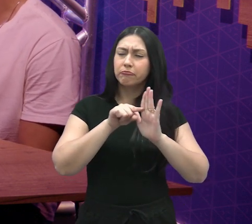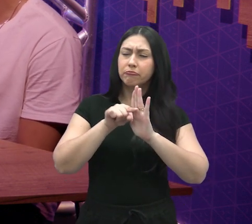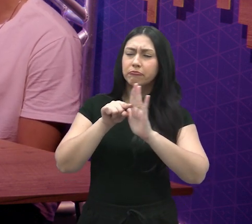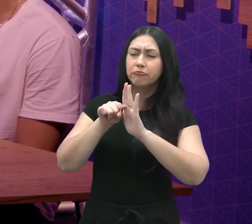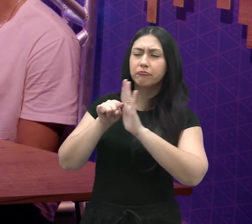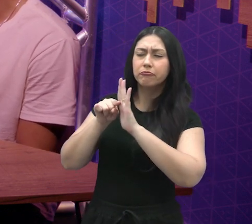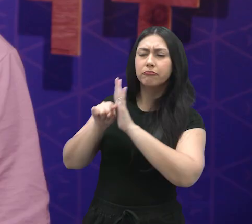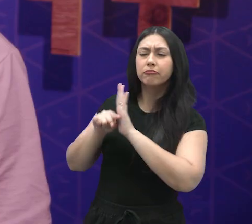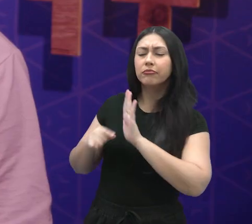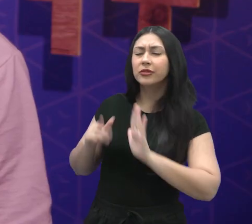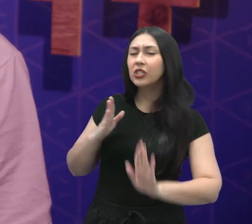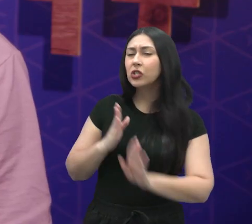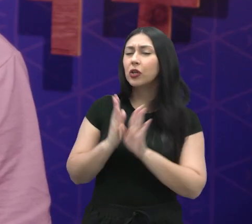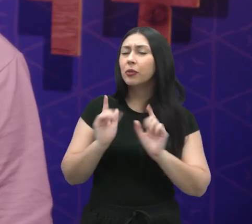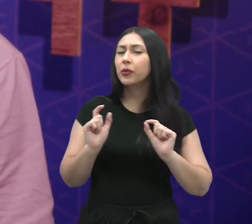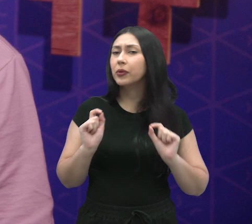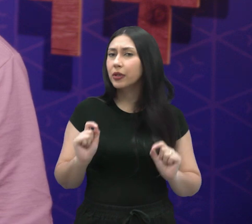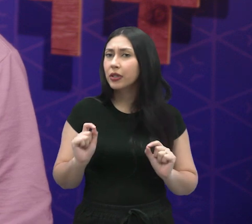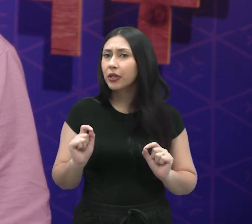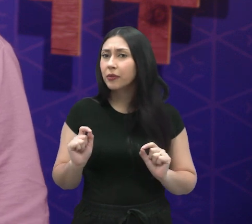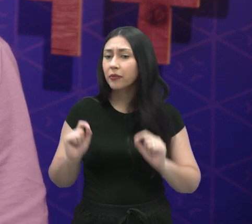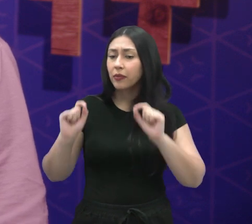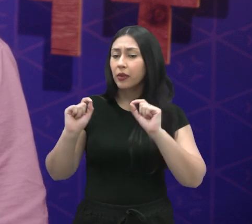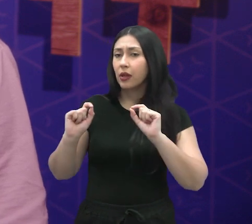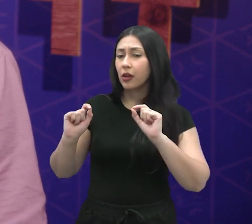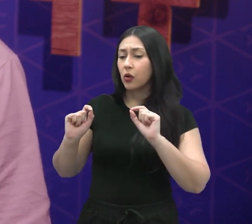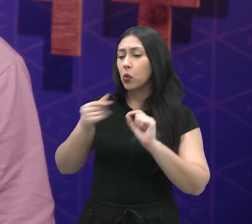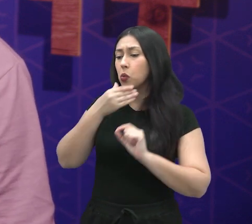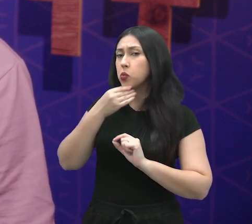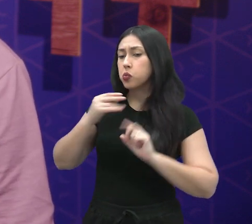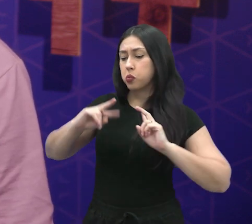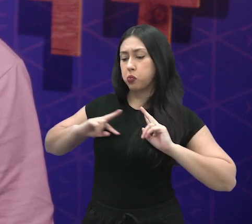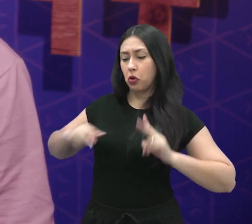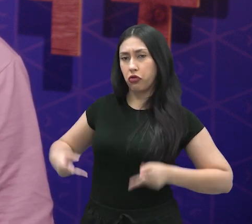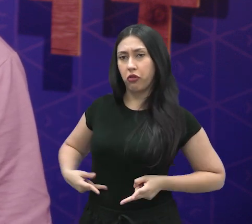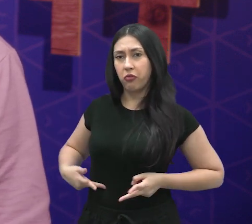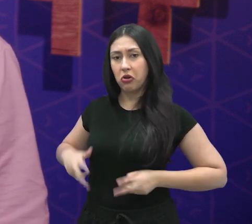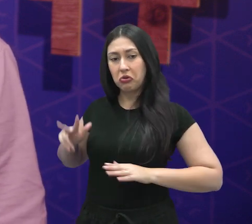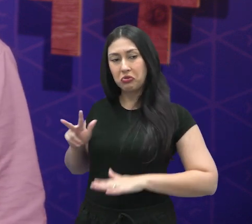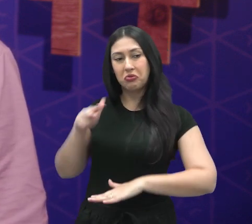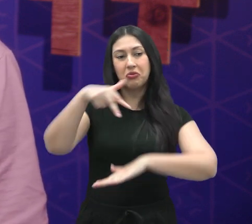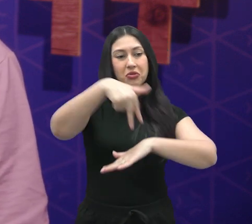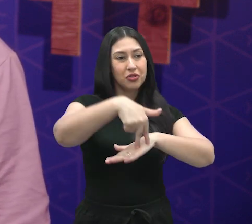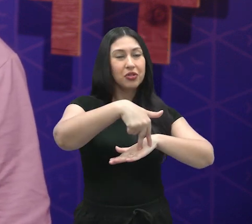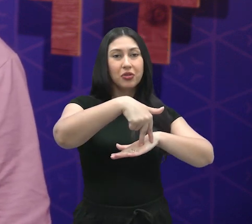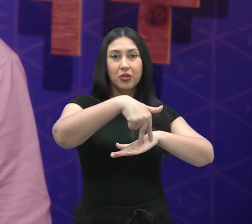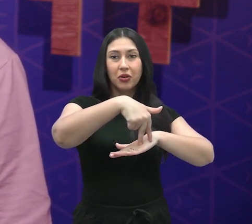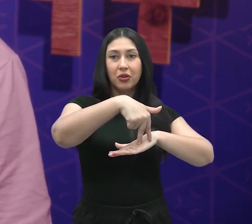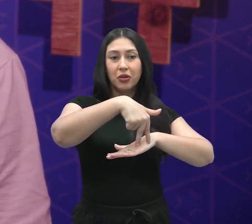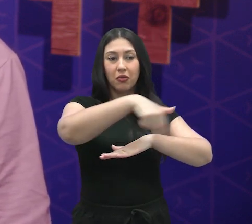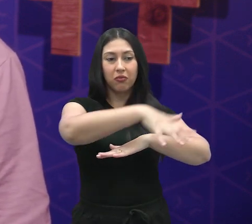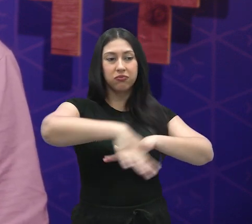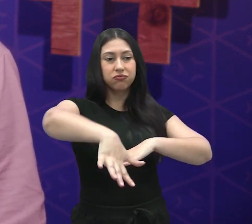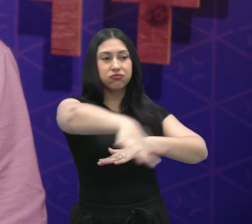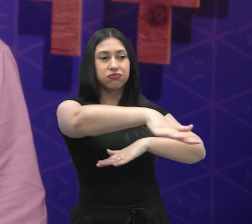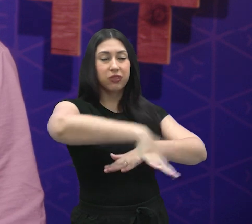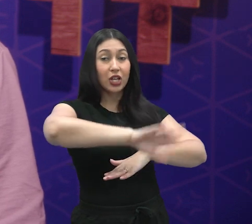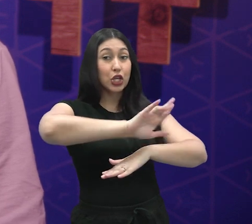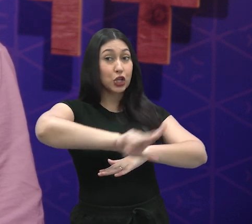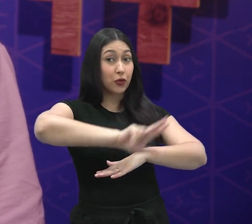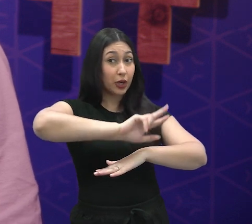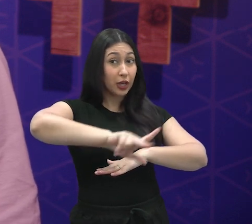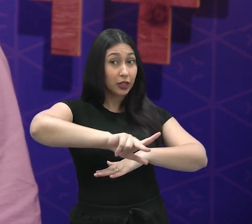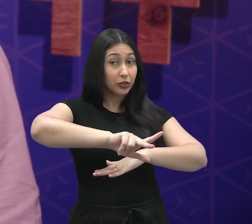pesquisas arqueológicas, eles descobrem que o ser humano chegou, o Homo sapiens chegou ali e tinha uma